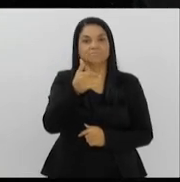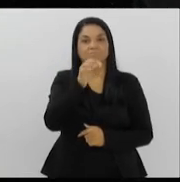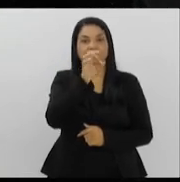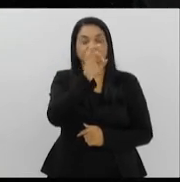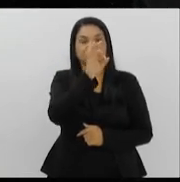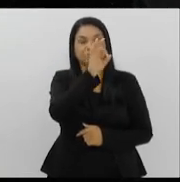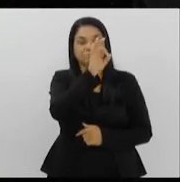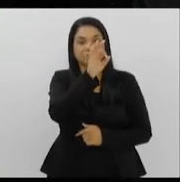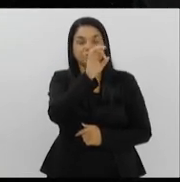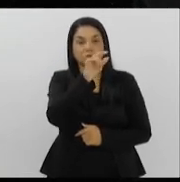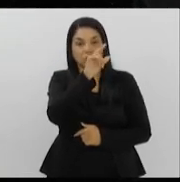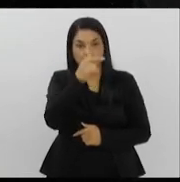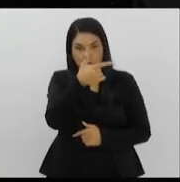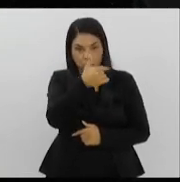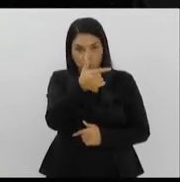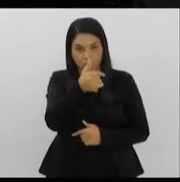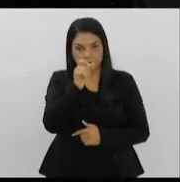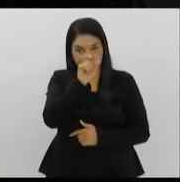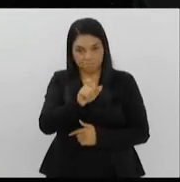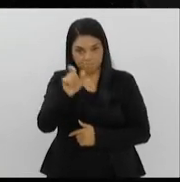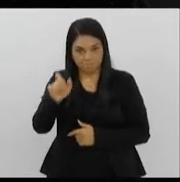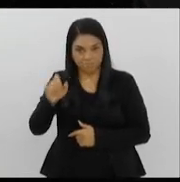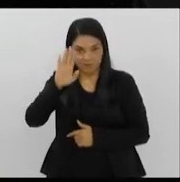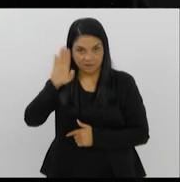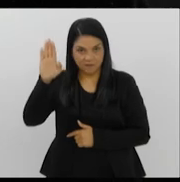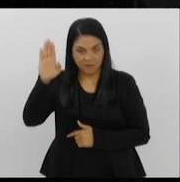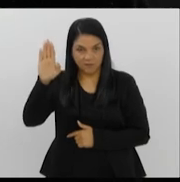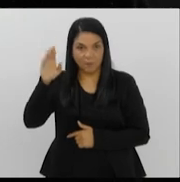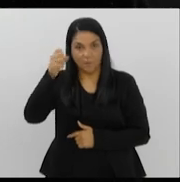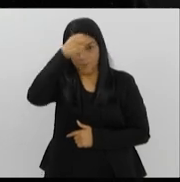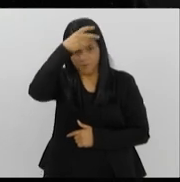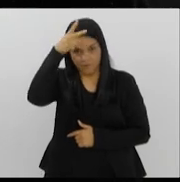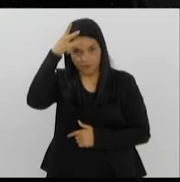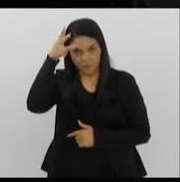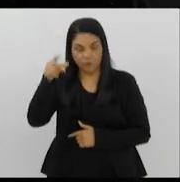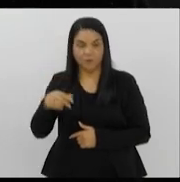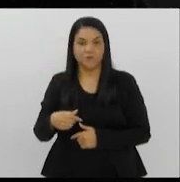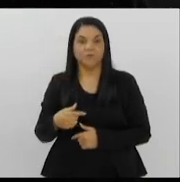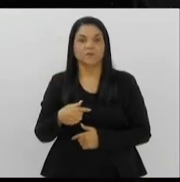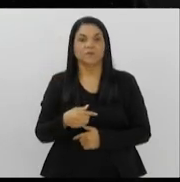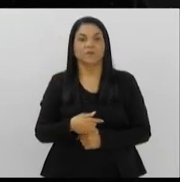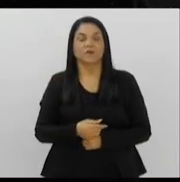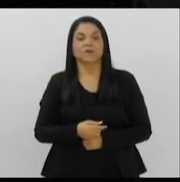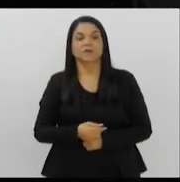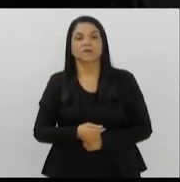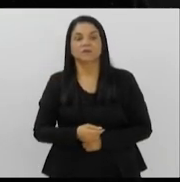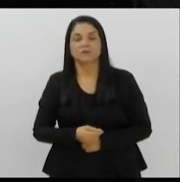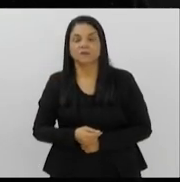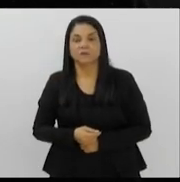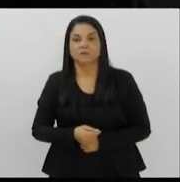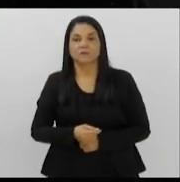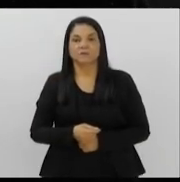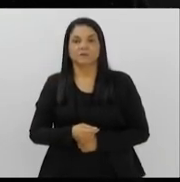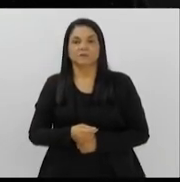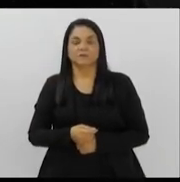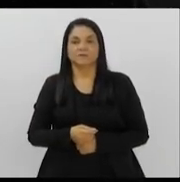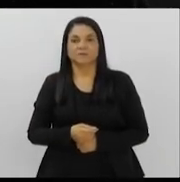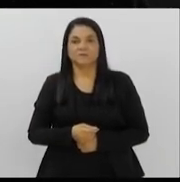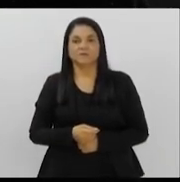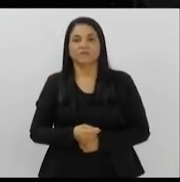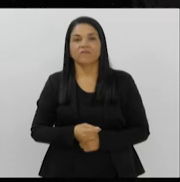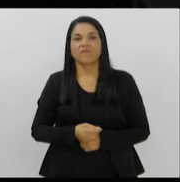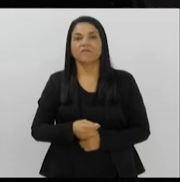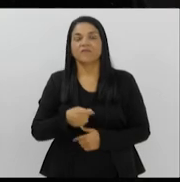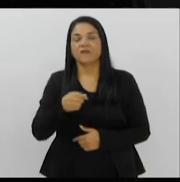né? Mas no total 17. E não critiquei de maneira alguma ter